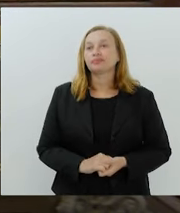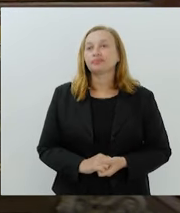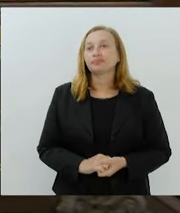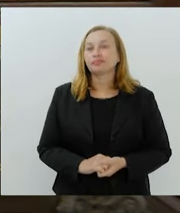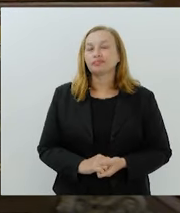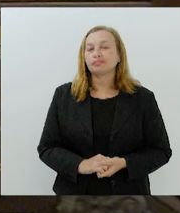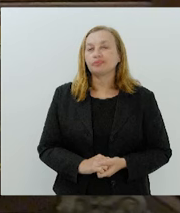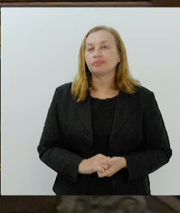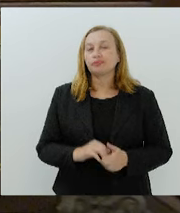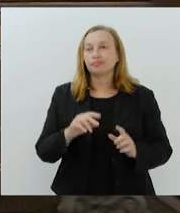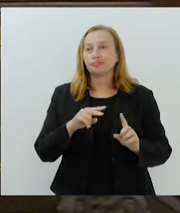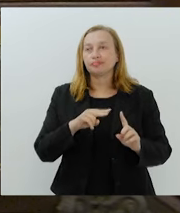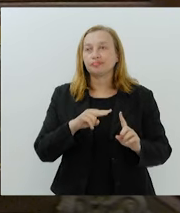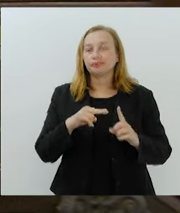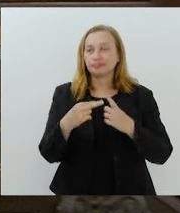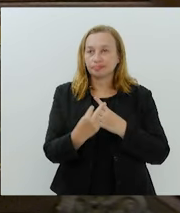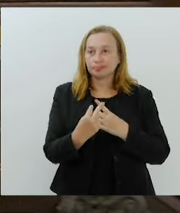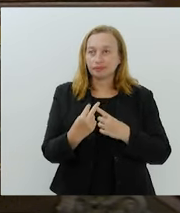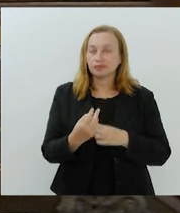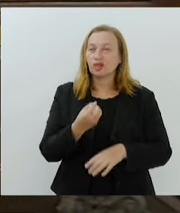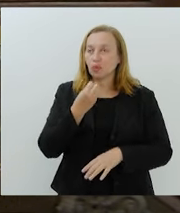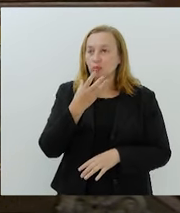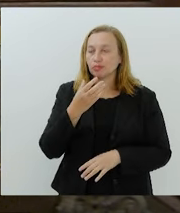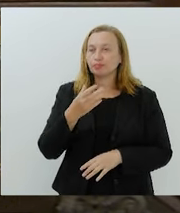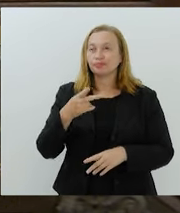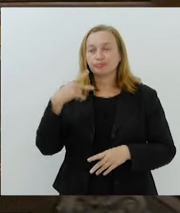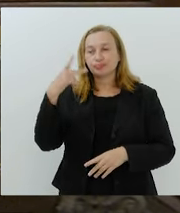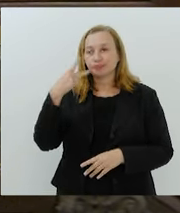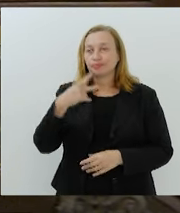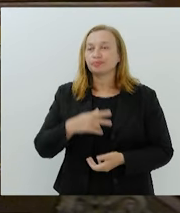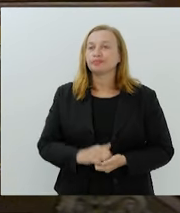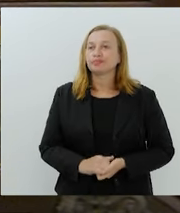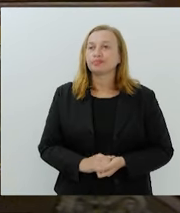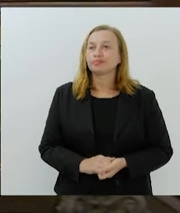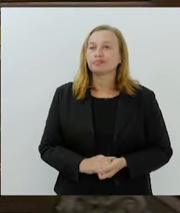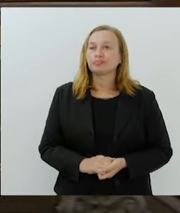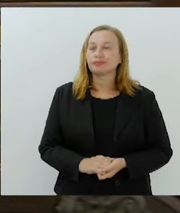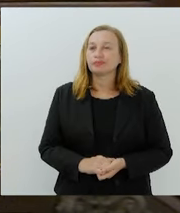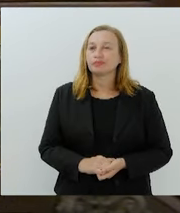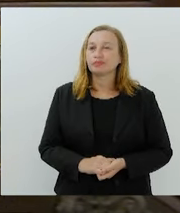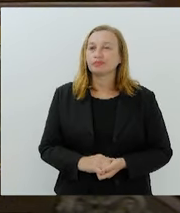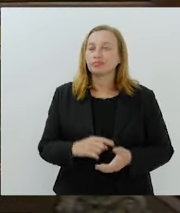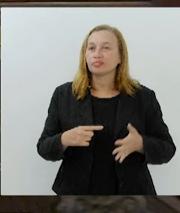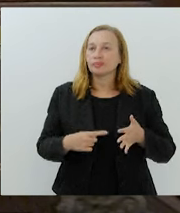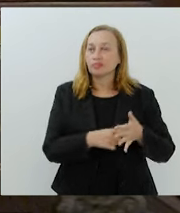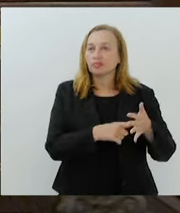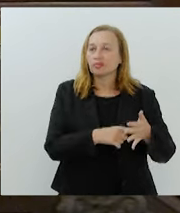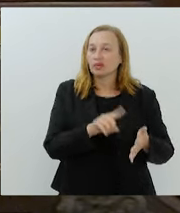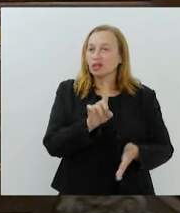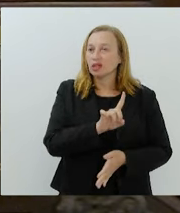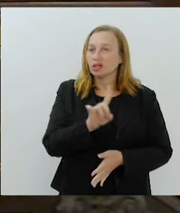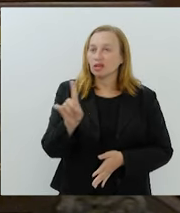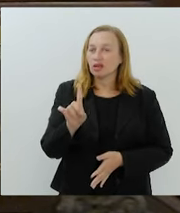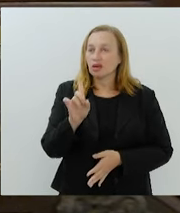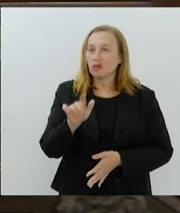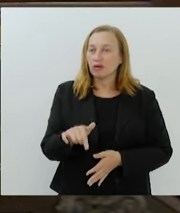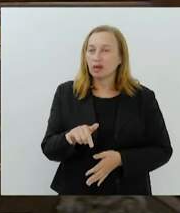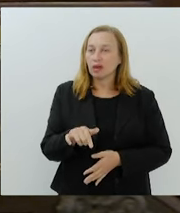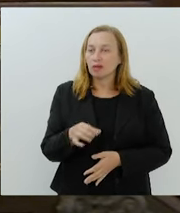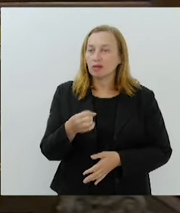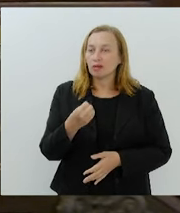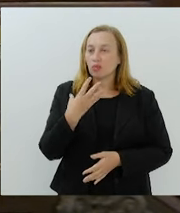Dando visibilidade e voz aos bons políticos e denunciando aqueles que não estão à altura do